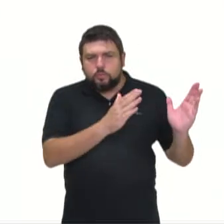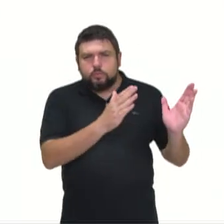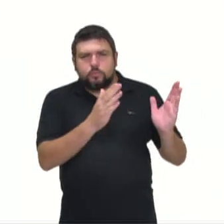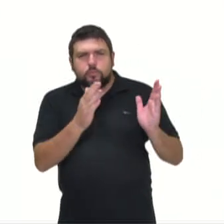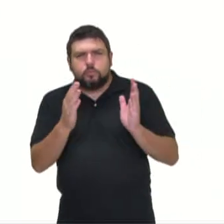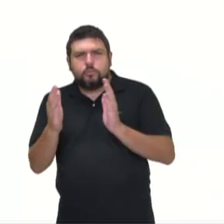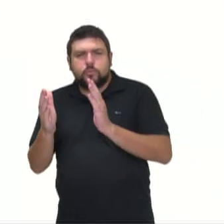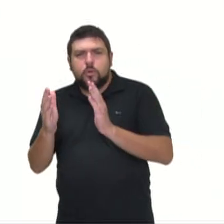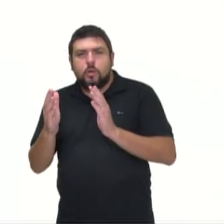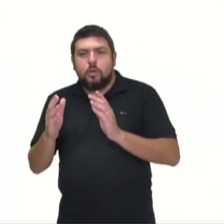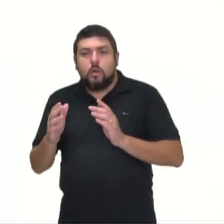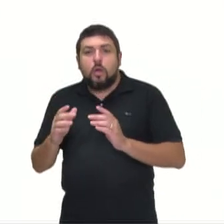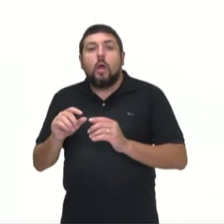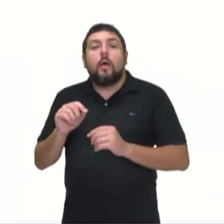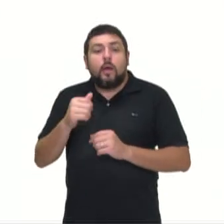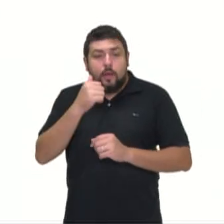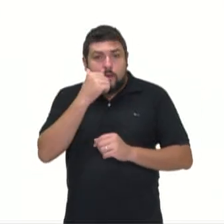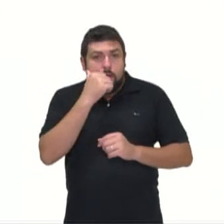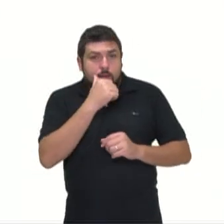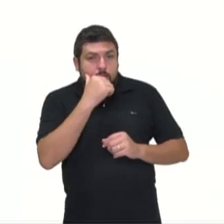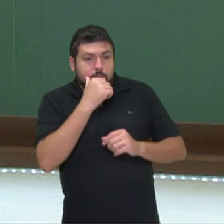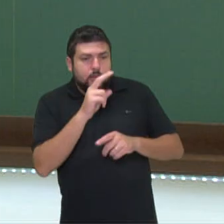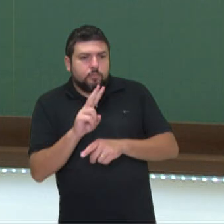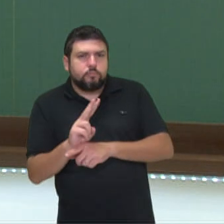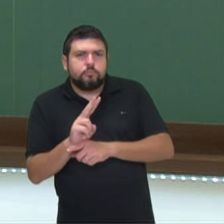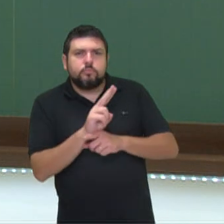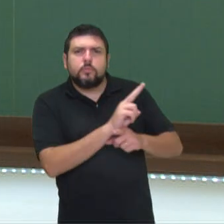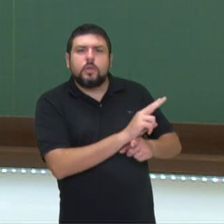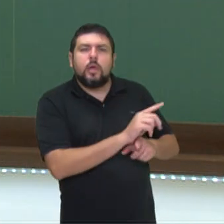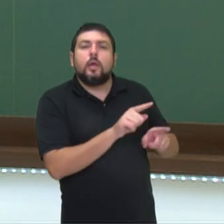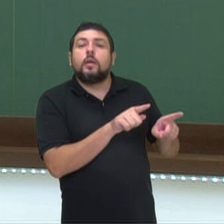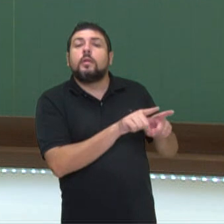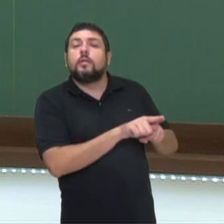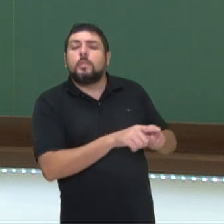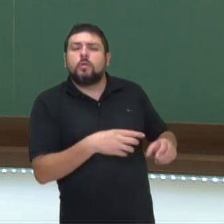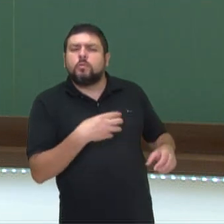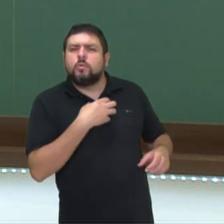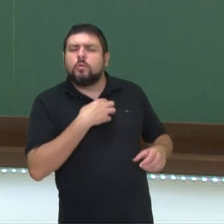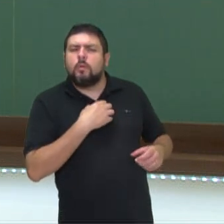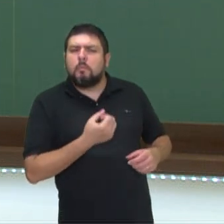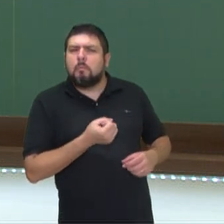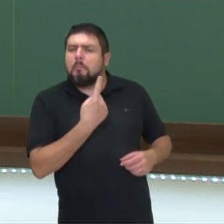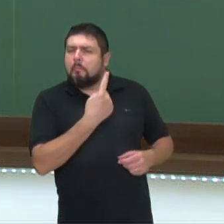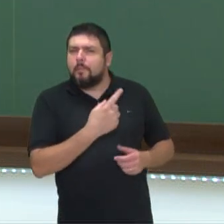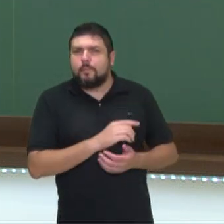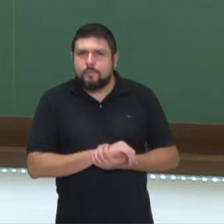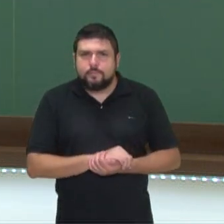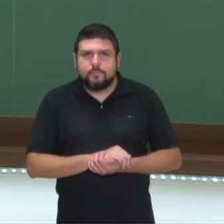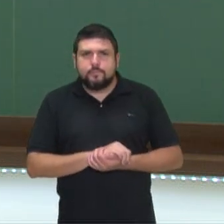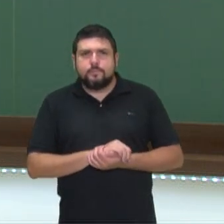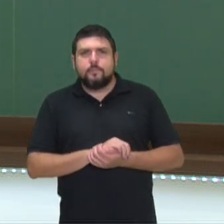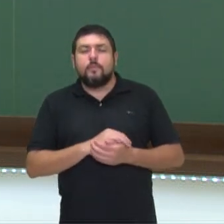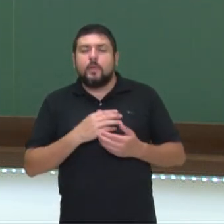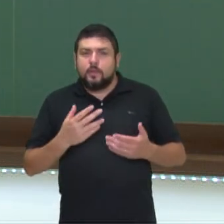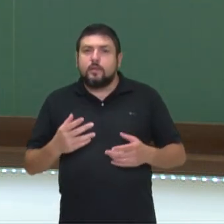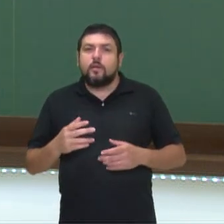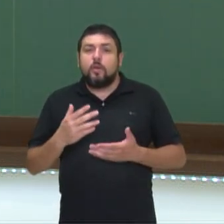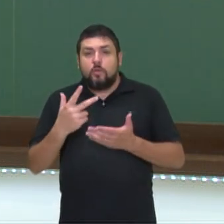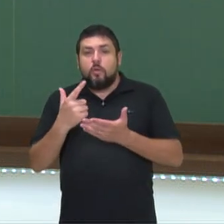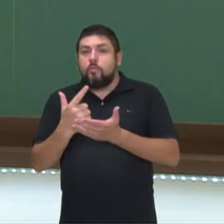nas atitudes inusitadas da menina. Isso mesmo. Então, a resolução do conflito. O livro foi,